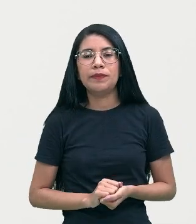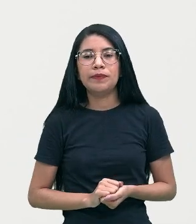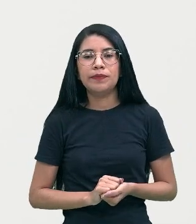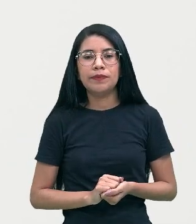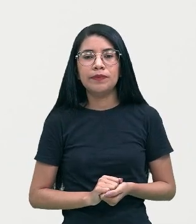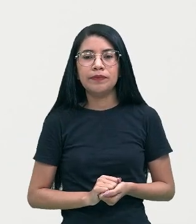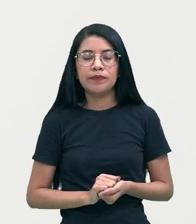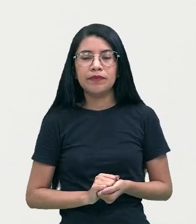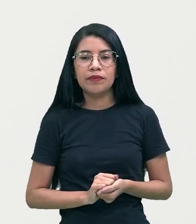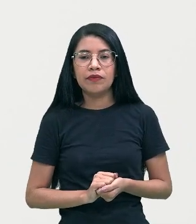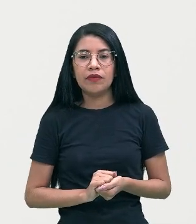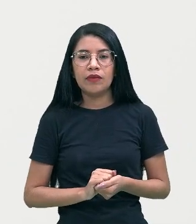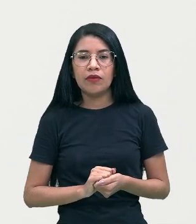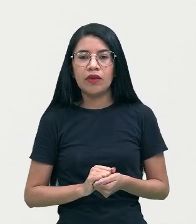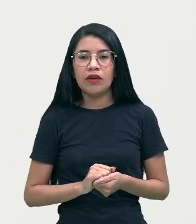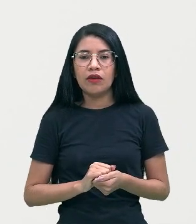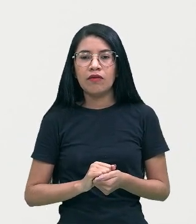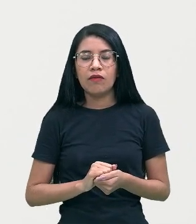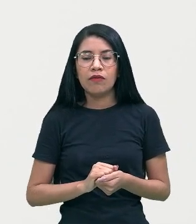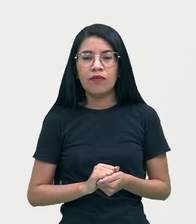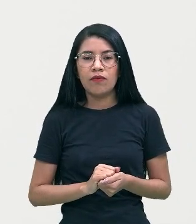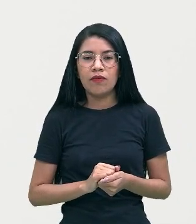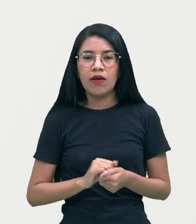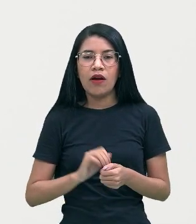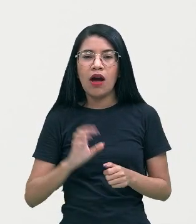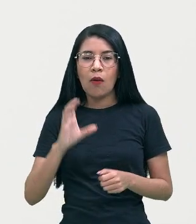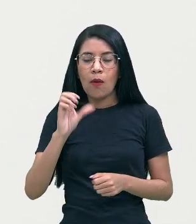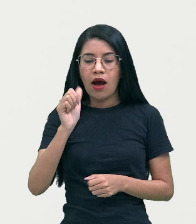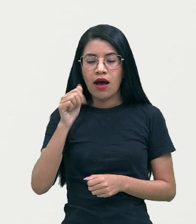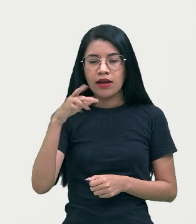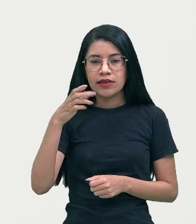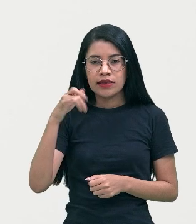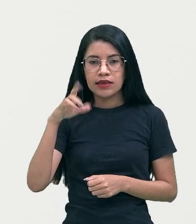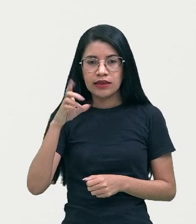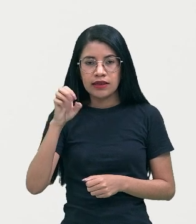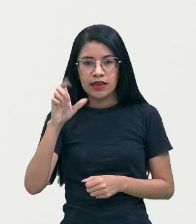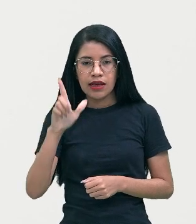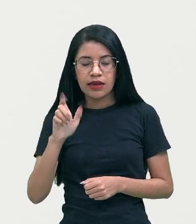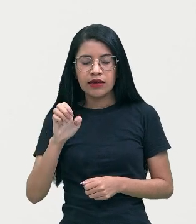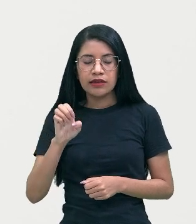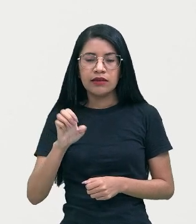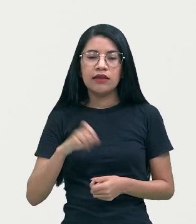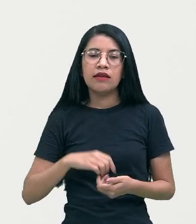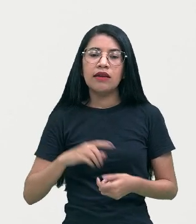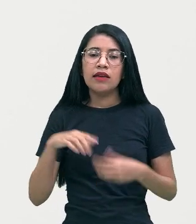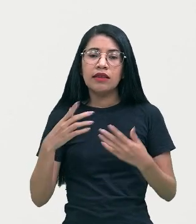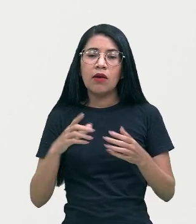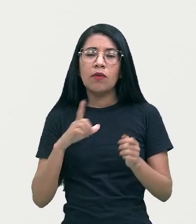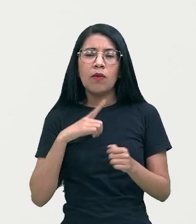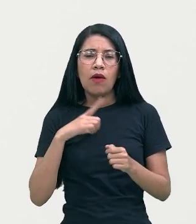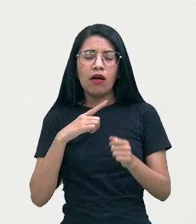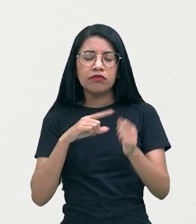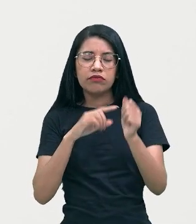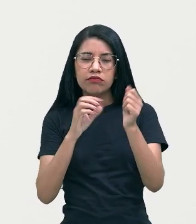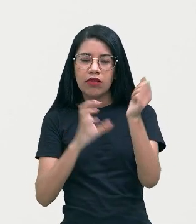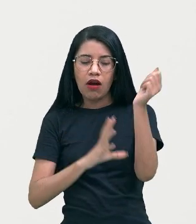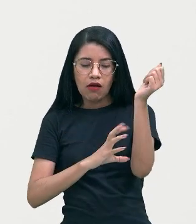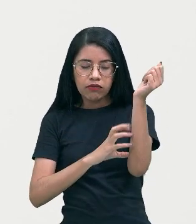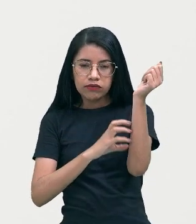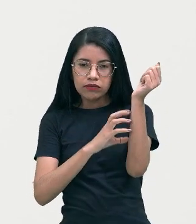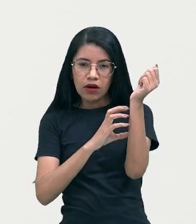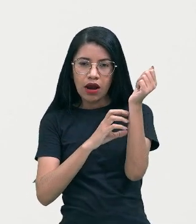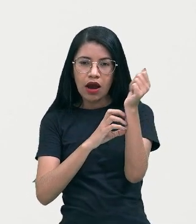com elevada acidez. Ou seja, a chuva possui grande concentração de ácidos como dióxido de